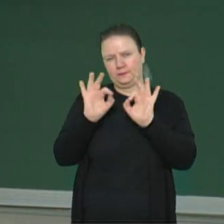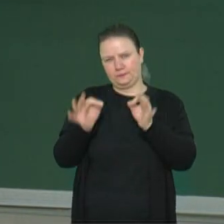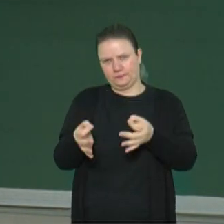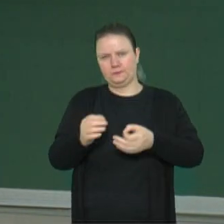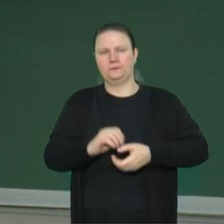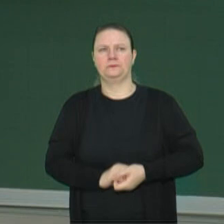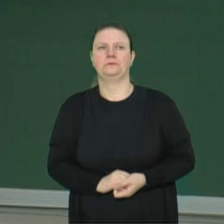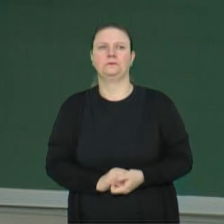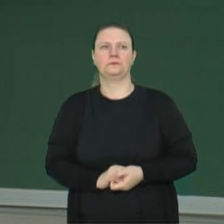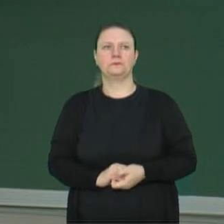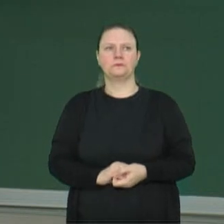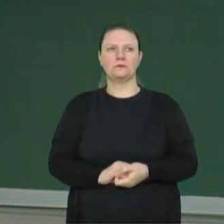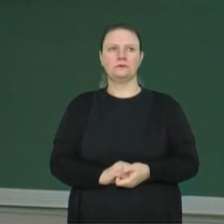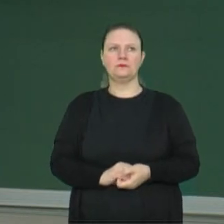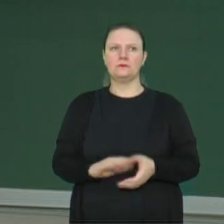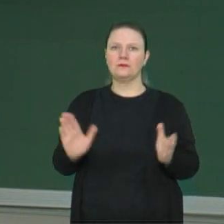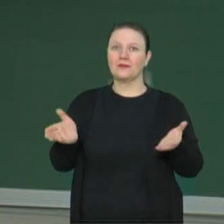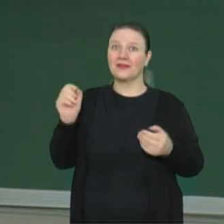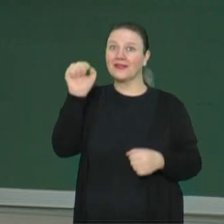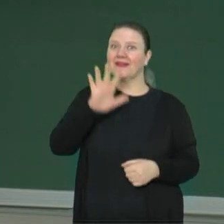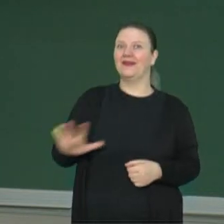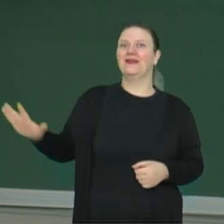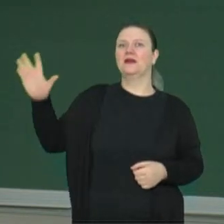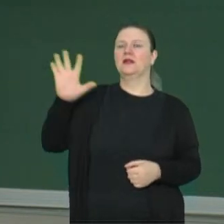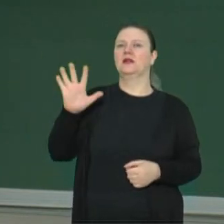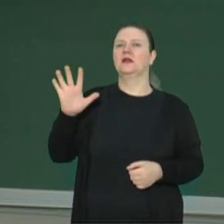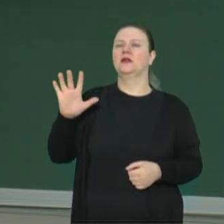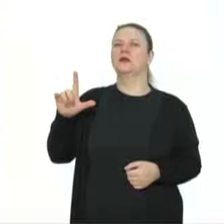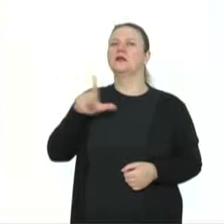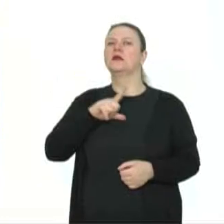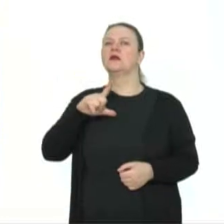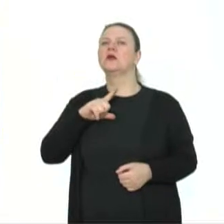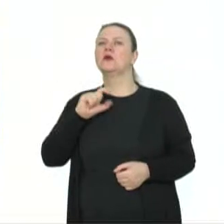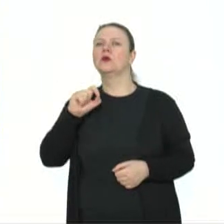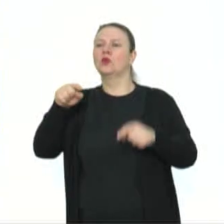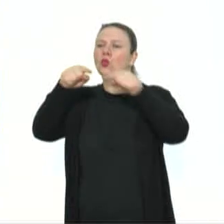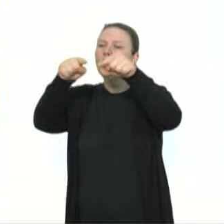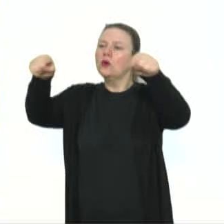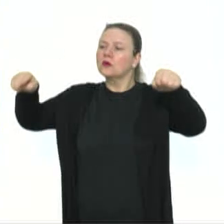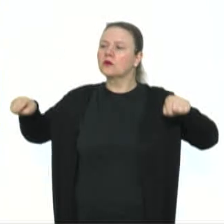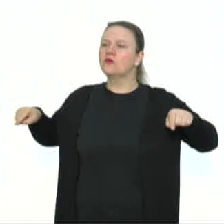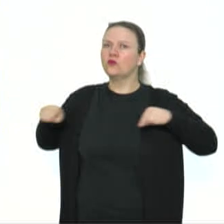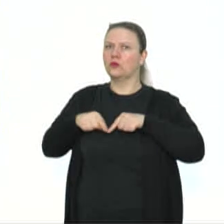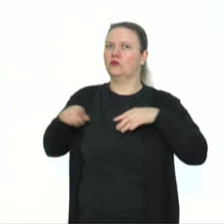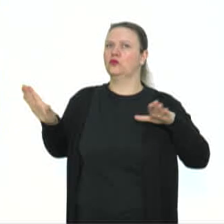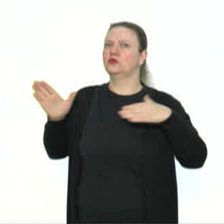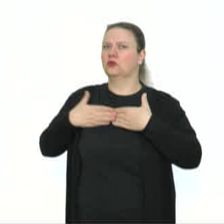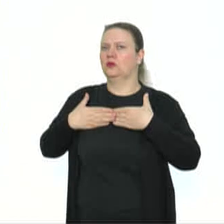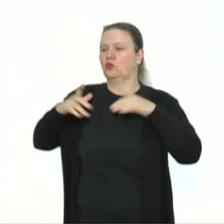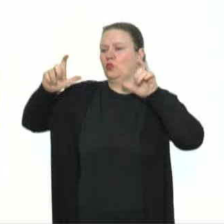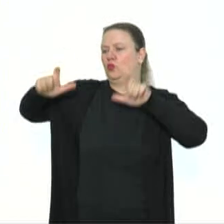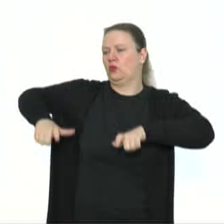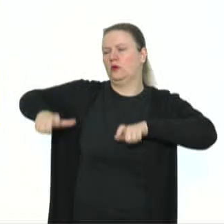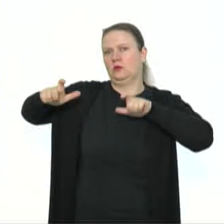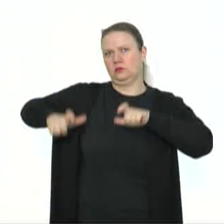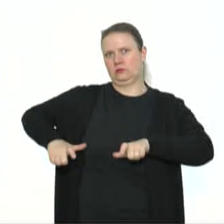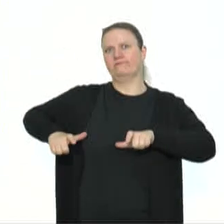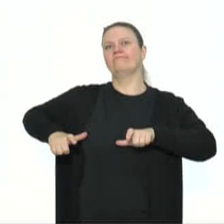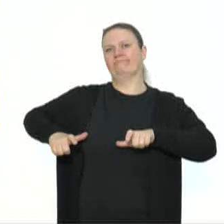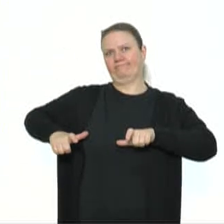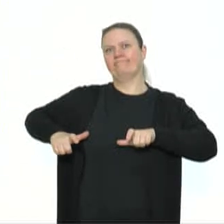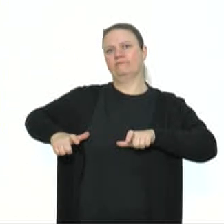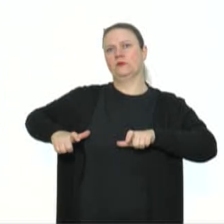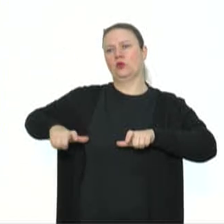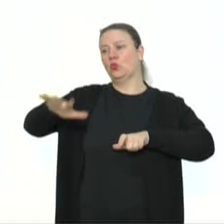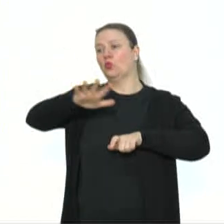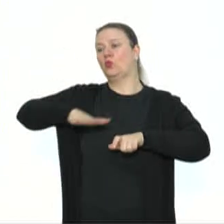escalada. Então aqui dessa imagem podemos ver o quê? Aqui é uma parte de escalada indoor, realizada em ambiente fechado. Pode